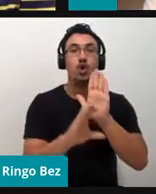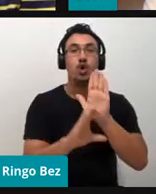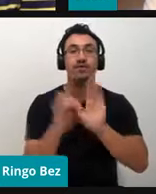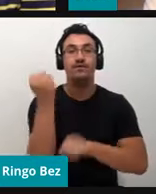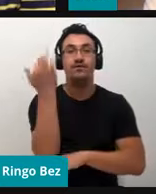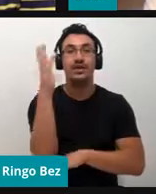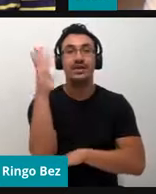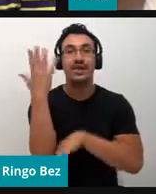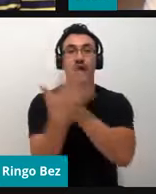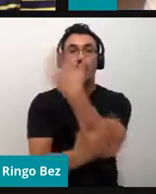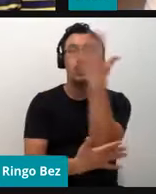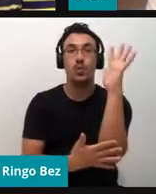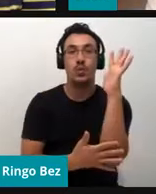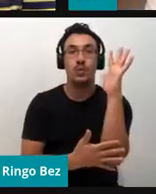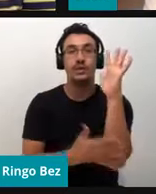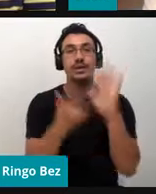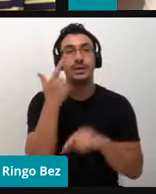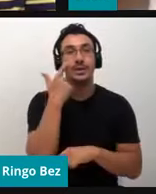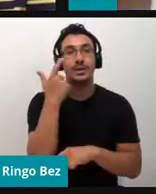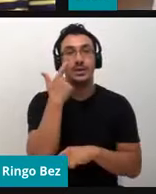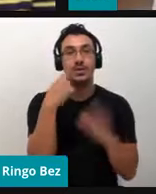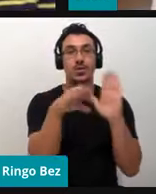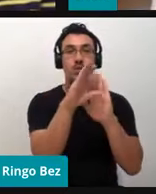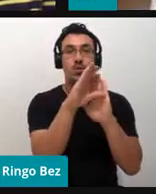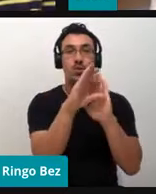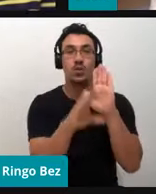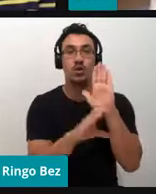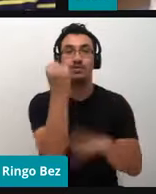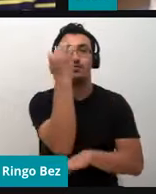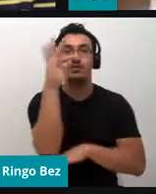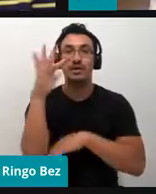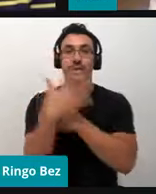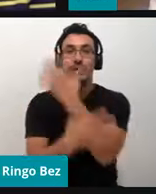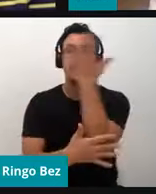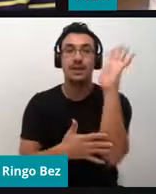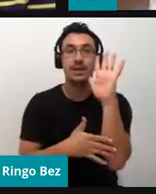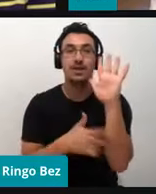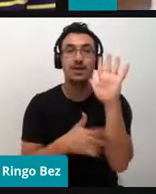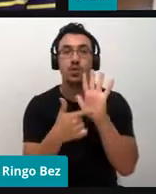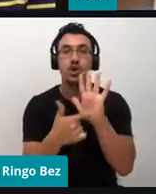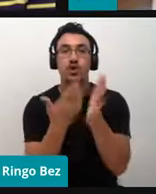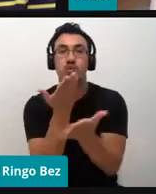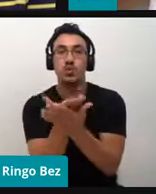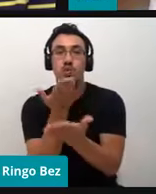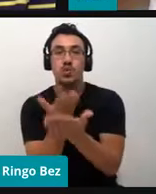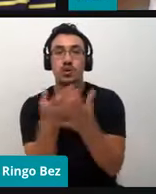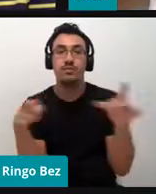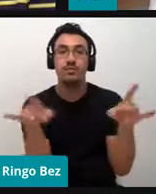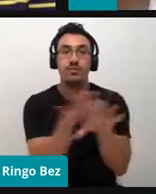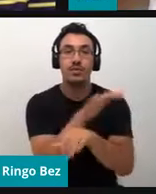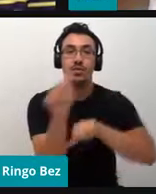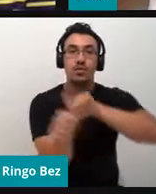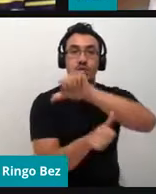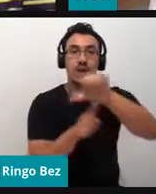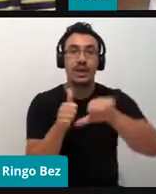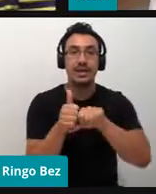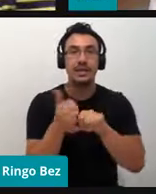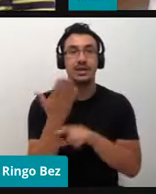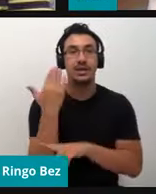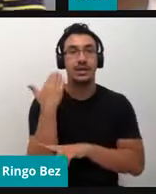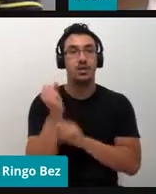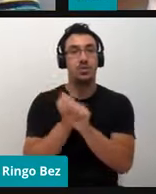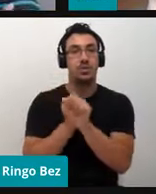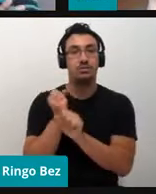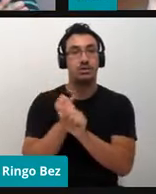Né? É possível já tem estudos que mostram que, a partir da mudança do Código Florestal, que ocorreu aqui há alguns anos